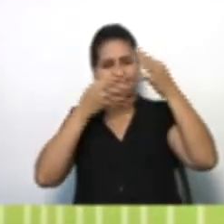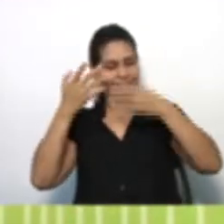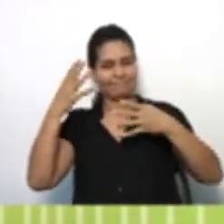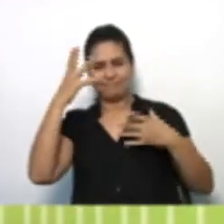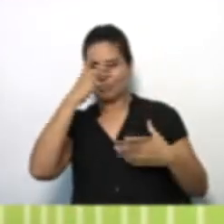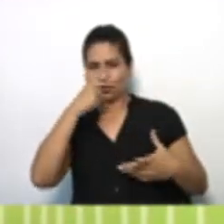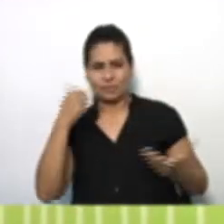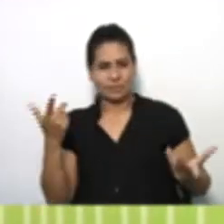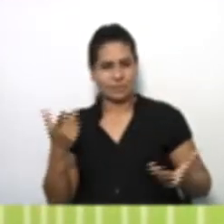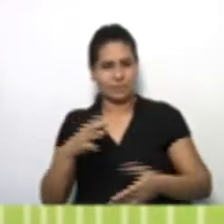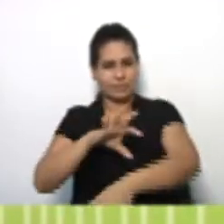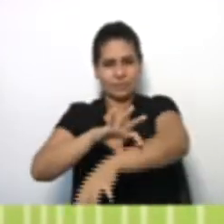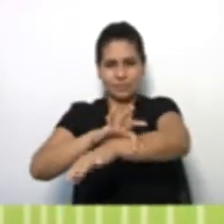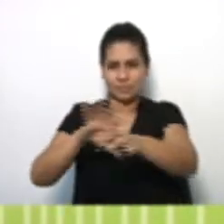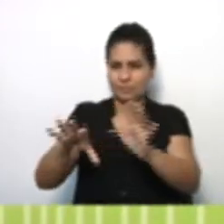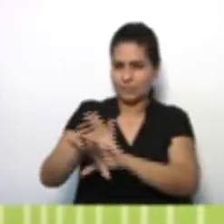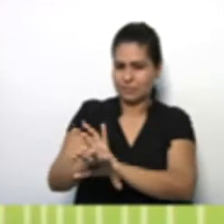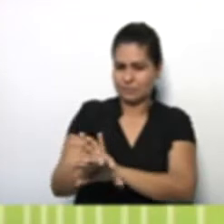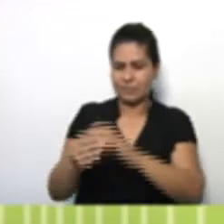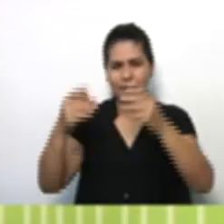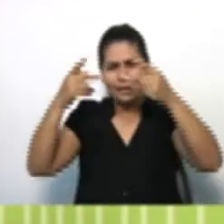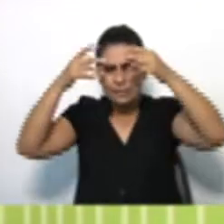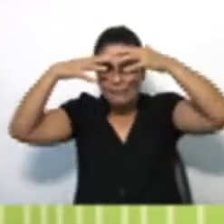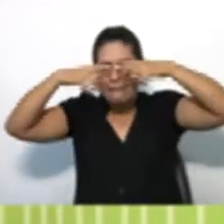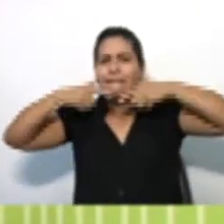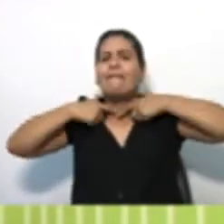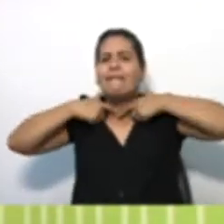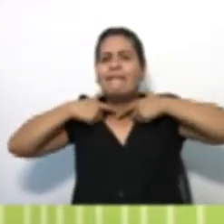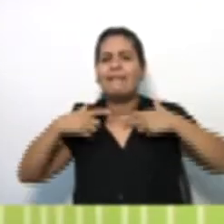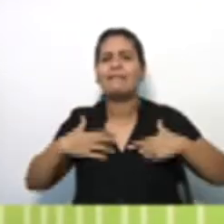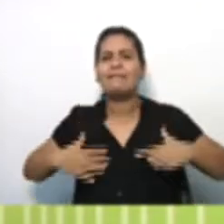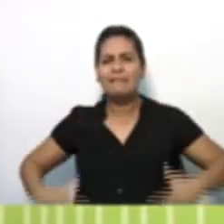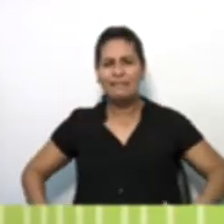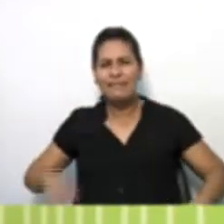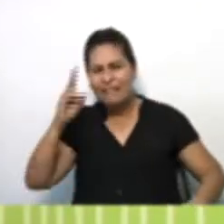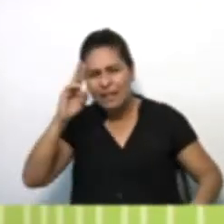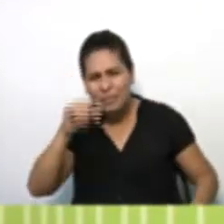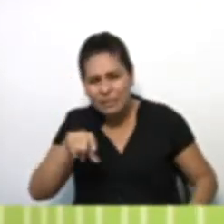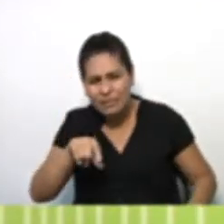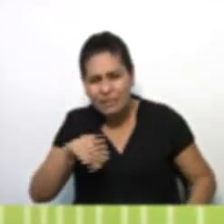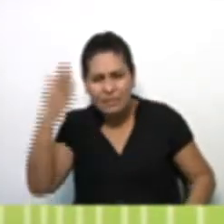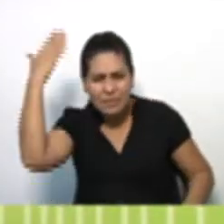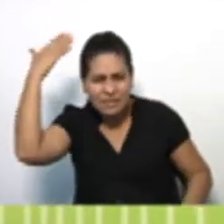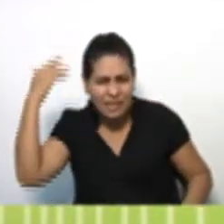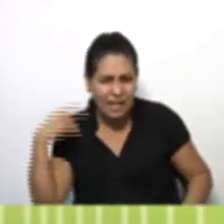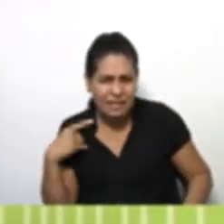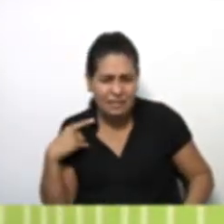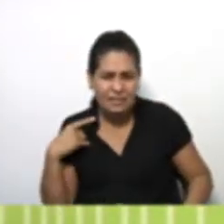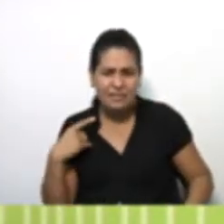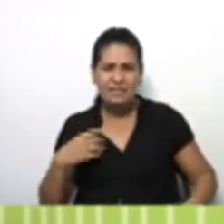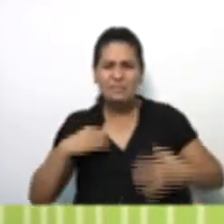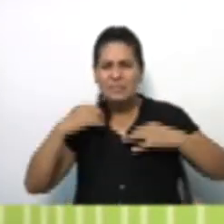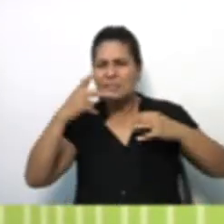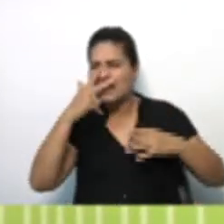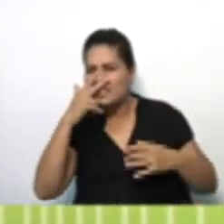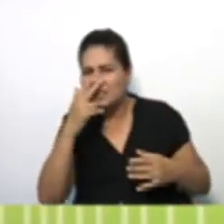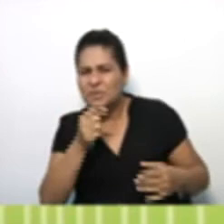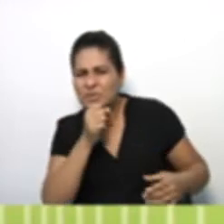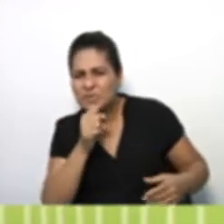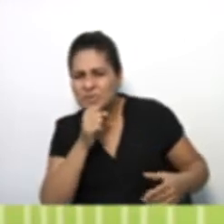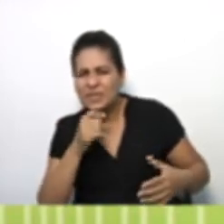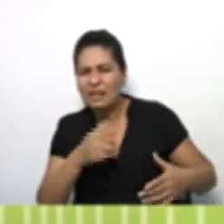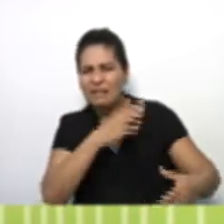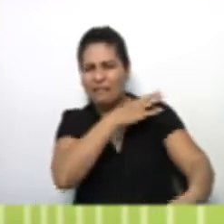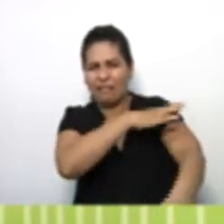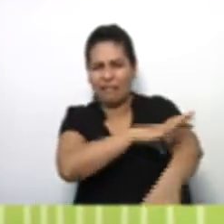né, com manga até aqui, eram simplesmente panos de qualquer forma. Lembra lá dos fenícios? Era aqueles panos por cima aqui,